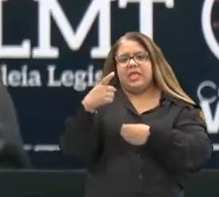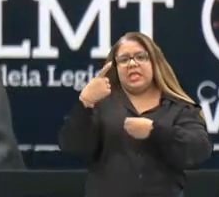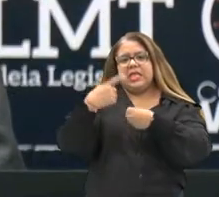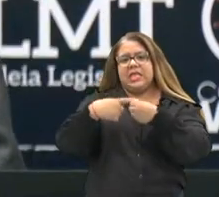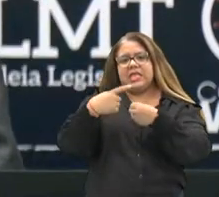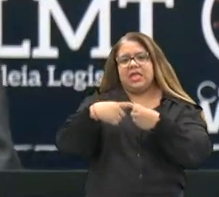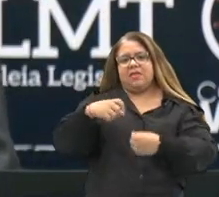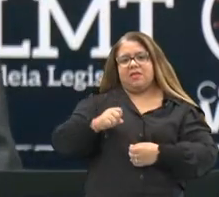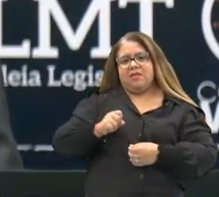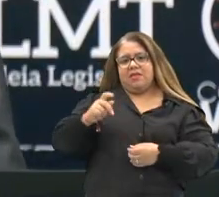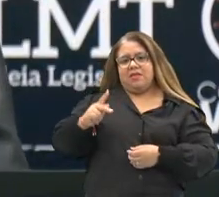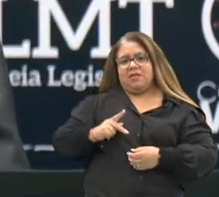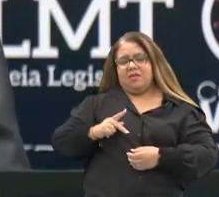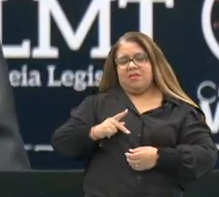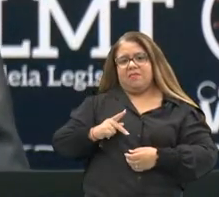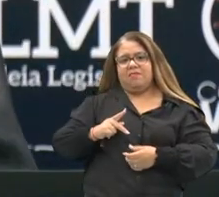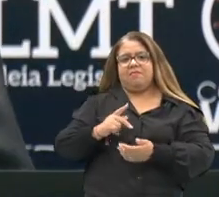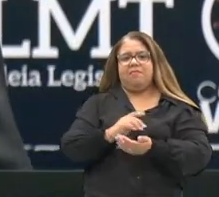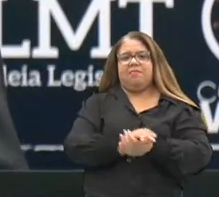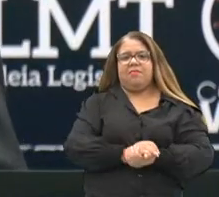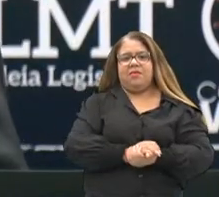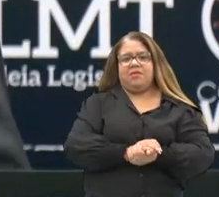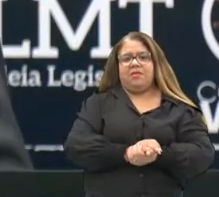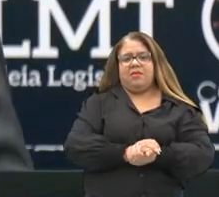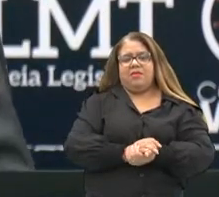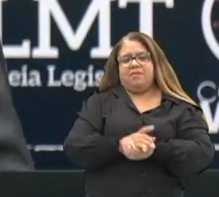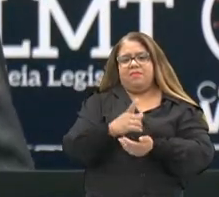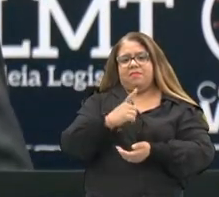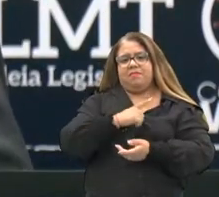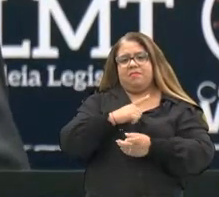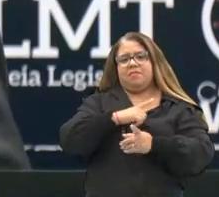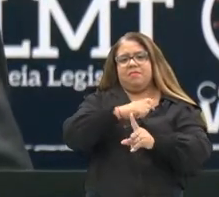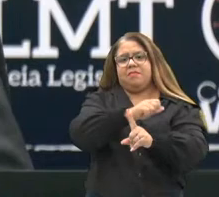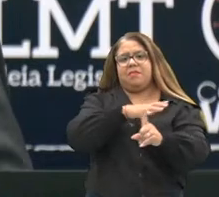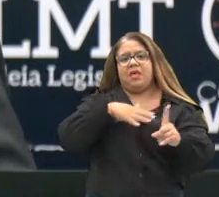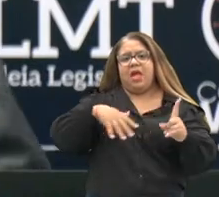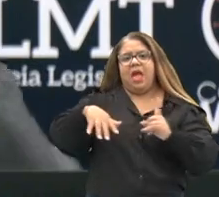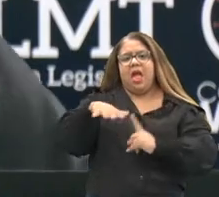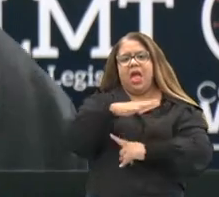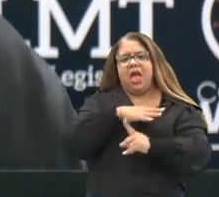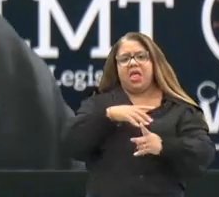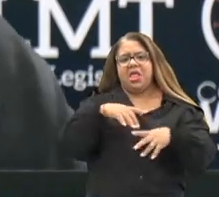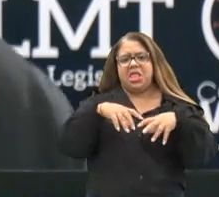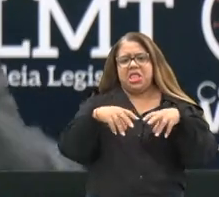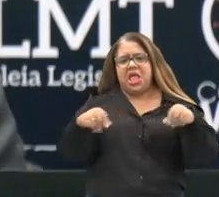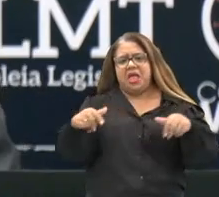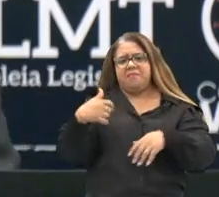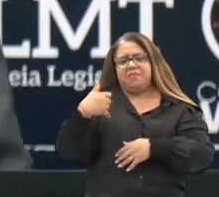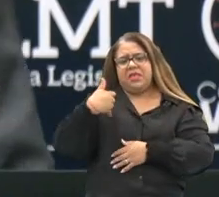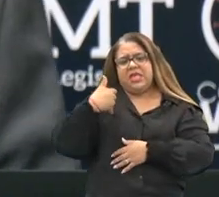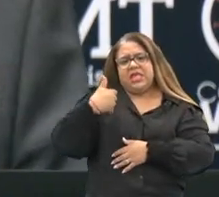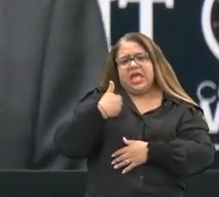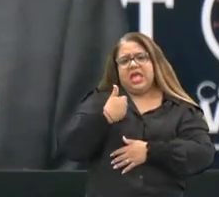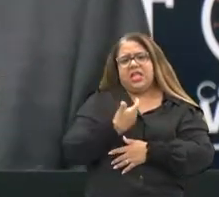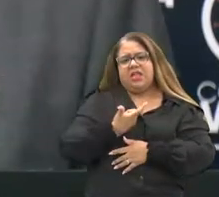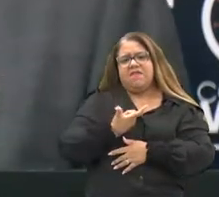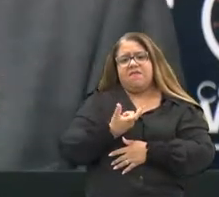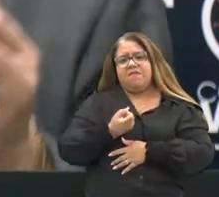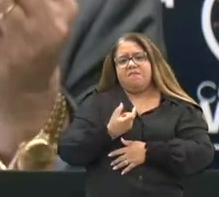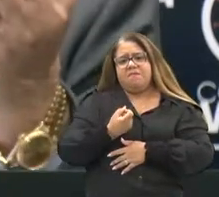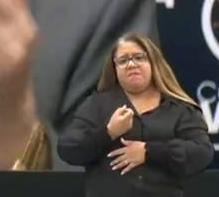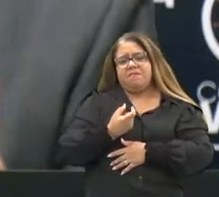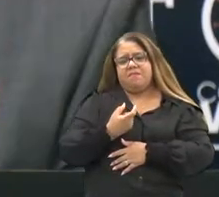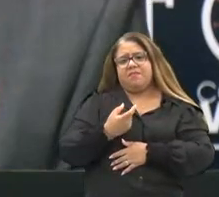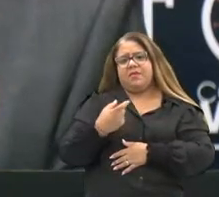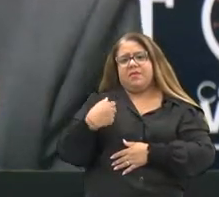até no ponto de Celis Pires. Ali tinha uma área de terra, eu fui ver, jovem, de 20 e poucos anos, né? E de lá